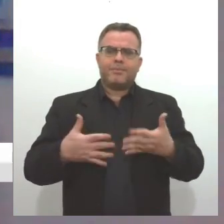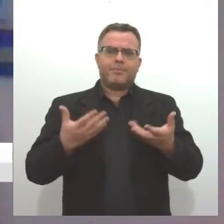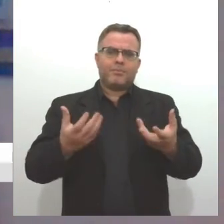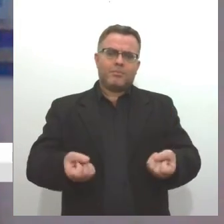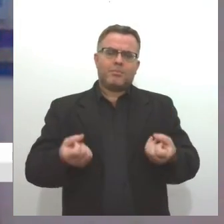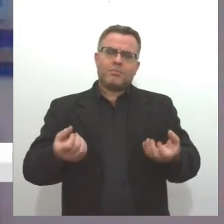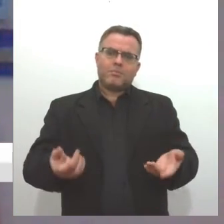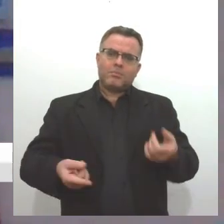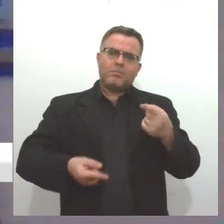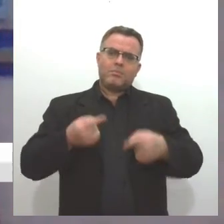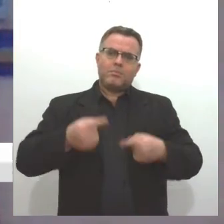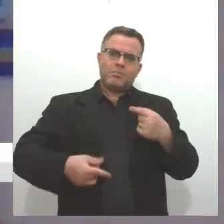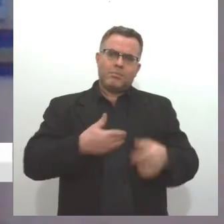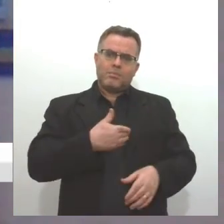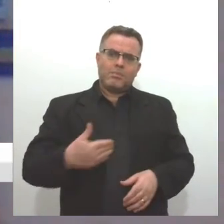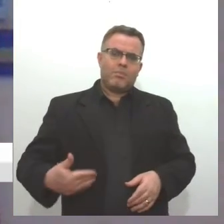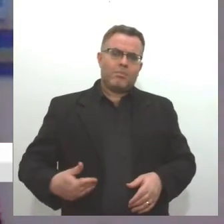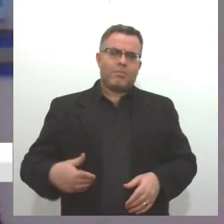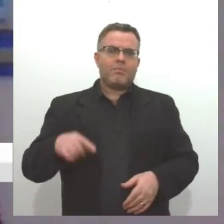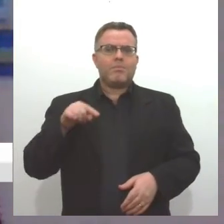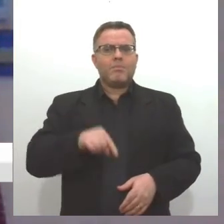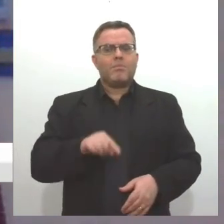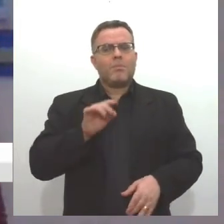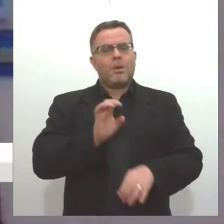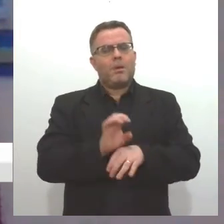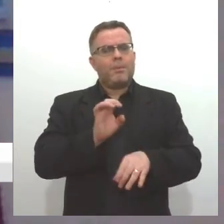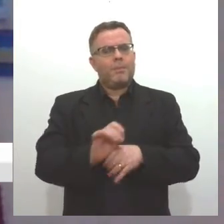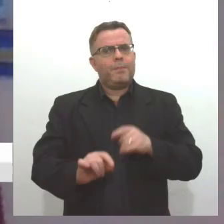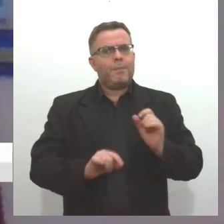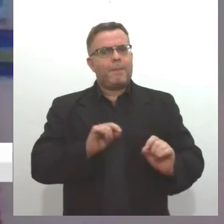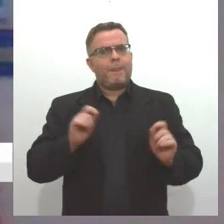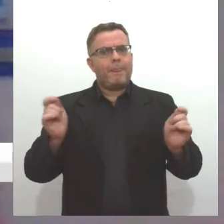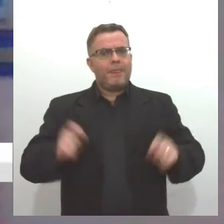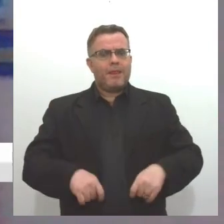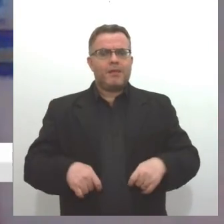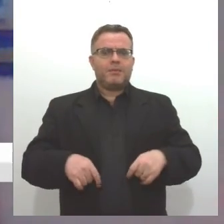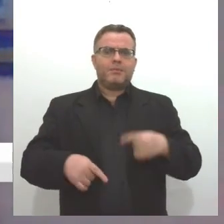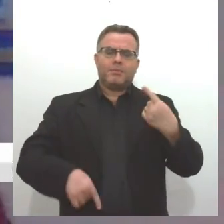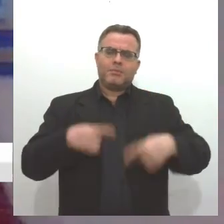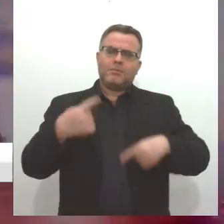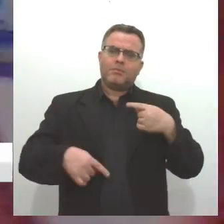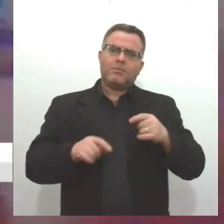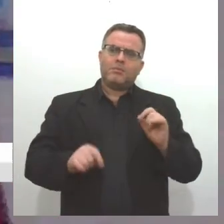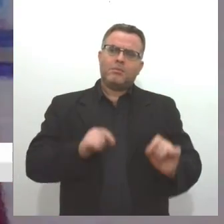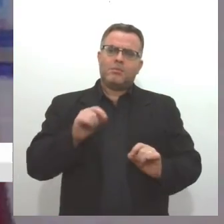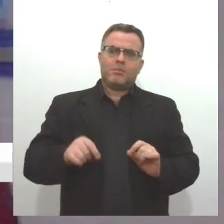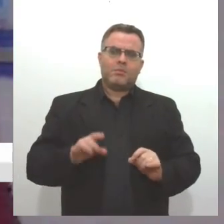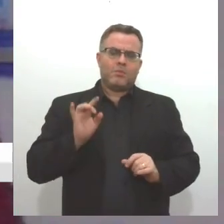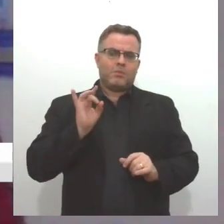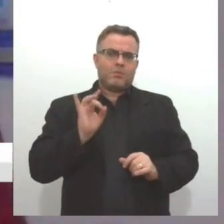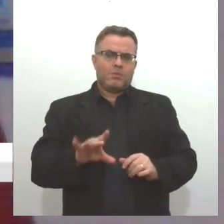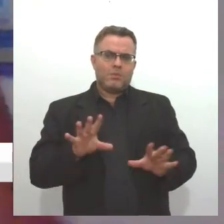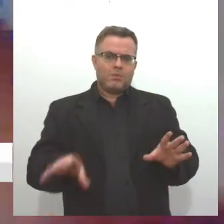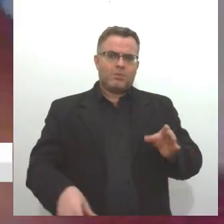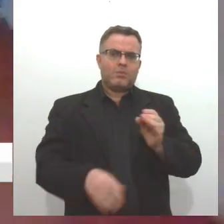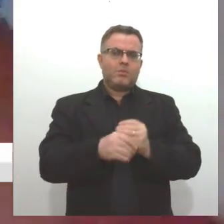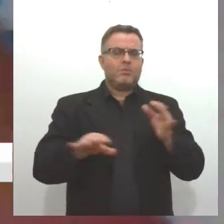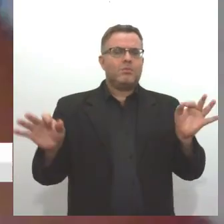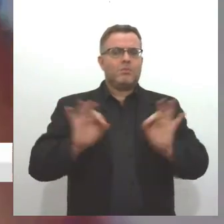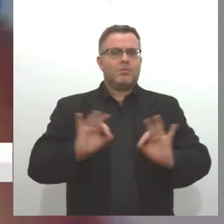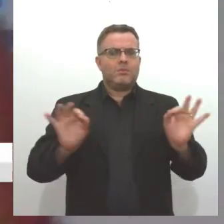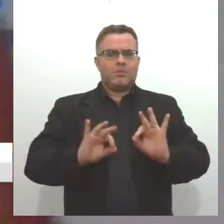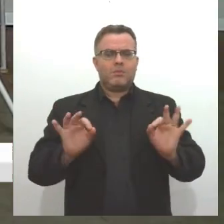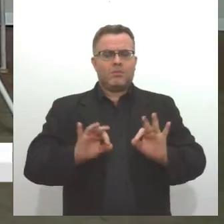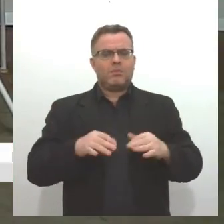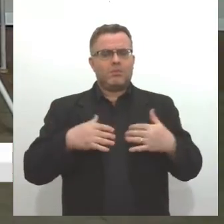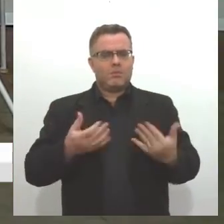política pública para o Estado, porque a ONG é para fazer controle social, não para suprir o braço deficiente do Estado.